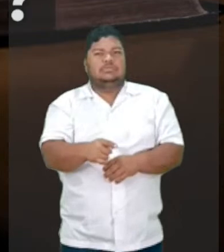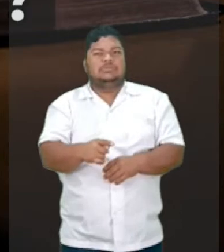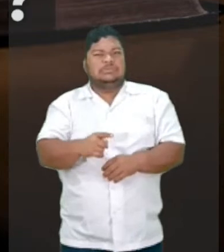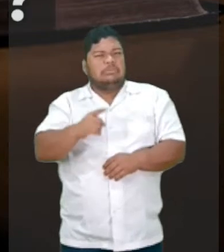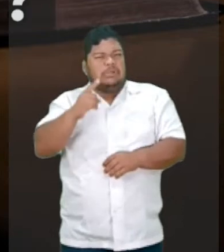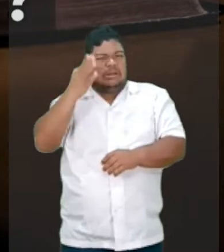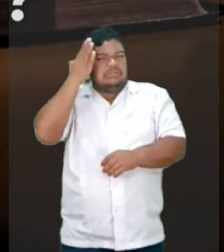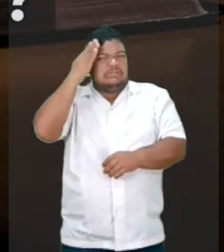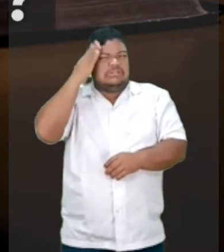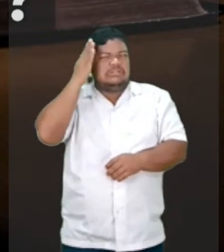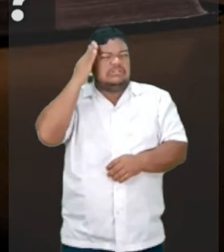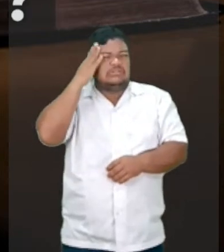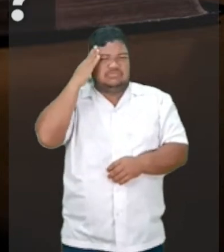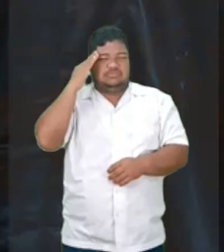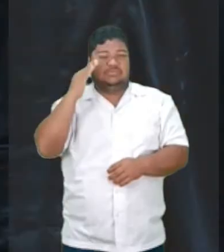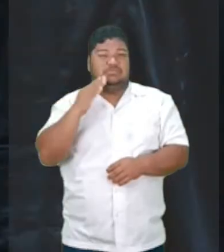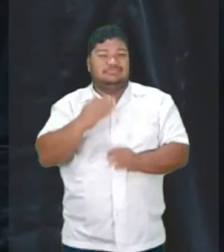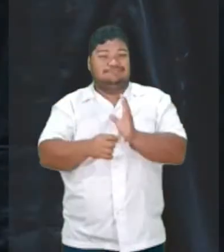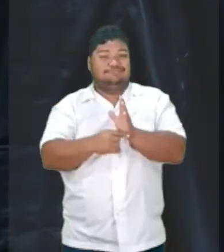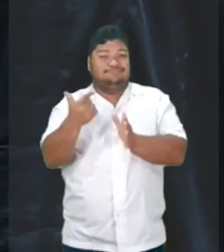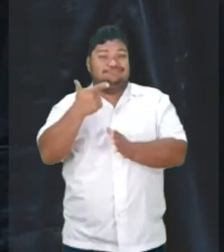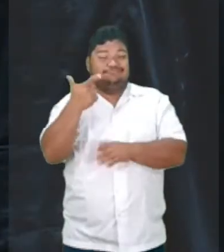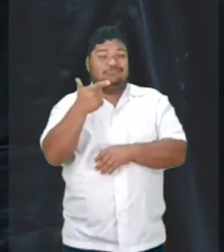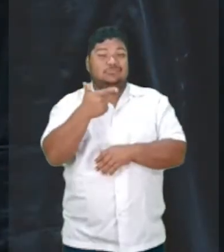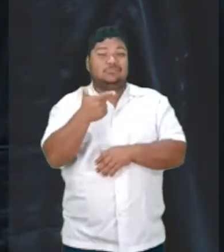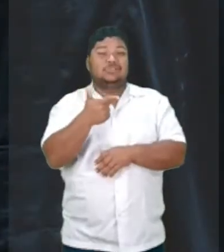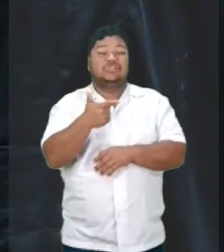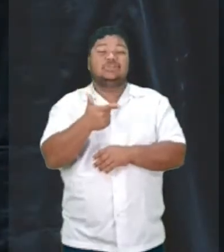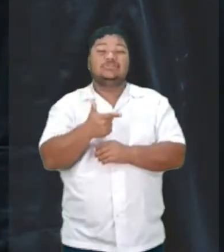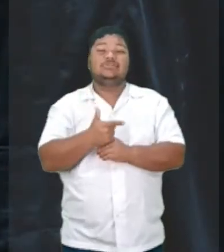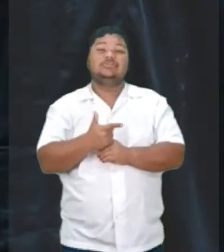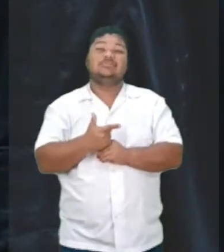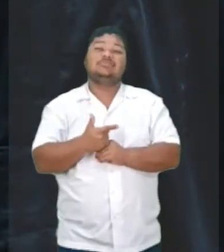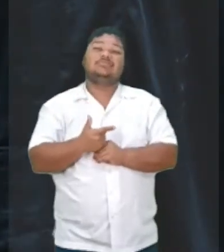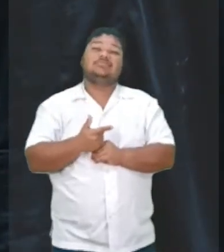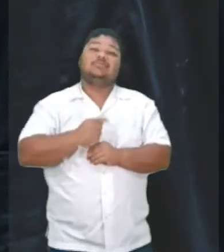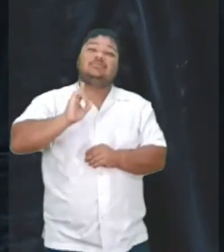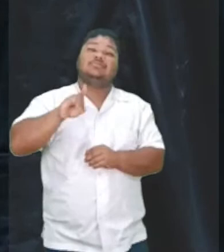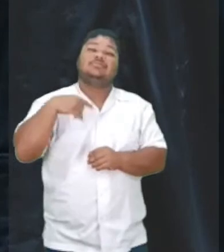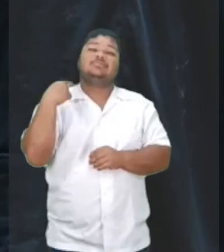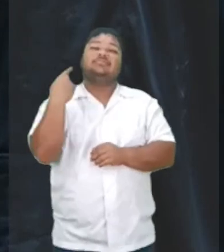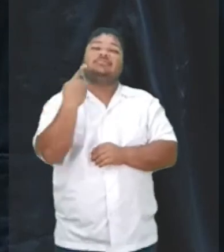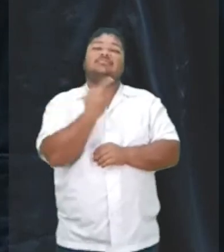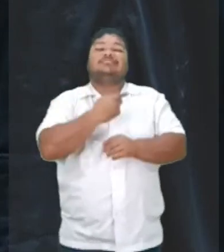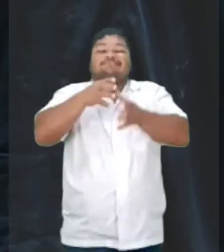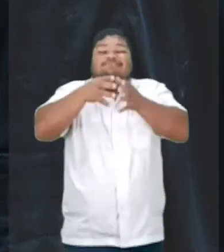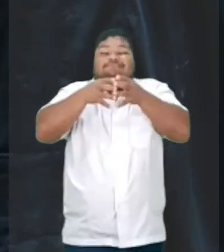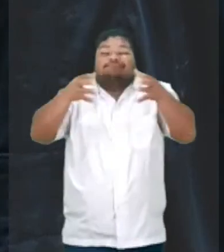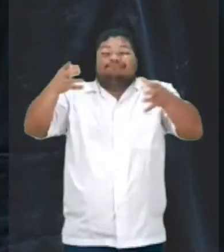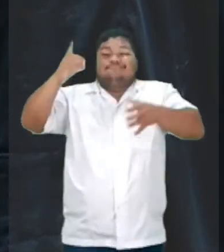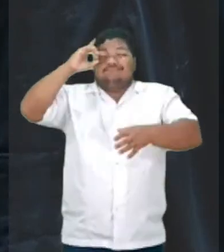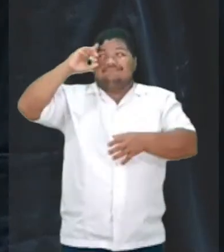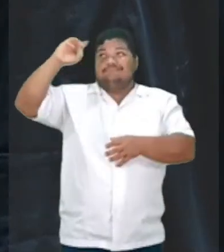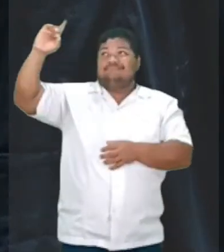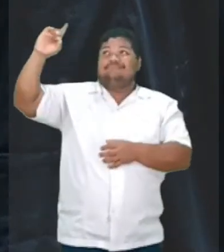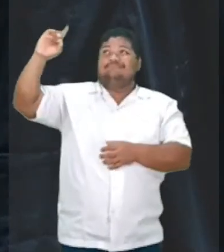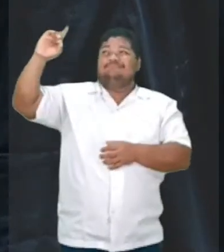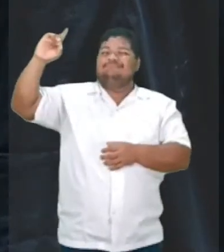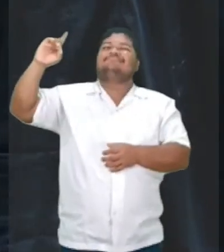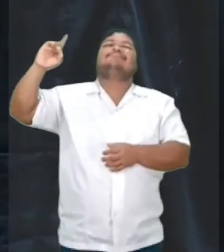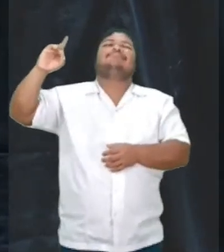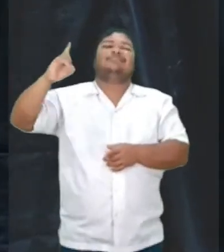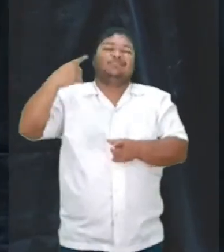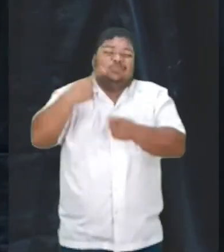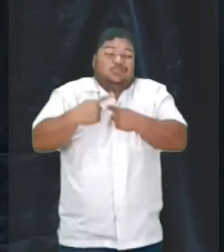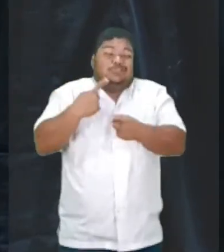sabedoria? Segundo, o nosso Deus é grande, porque Ele é um